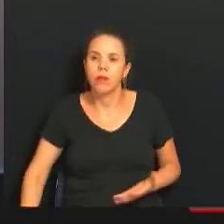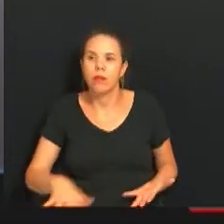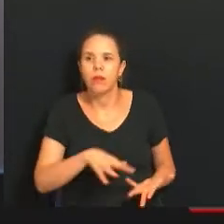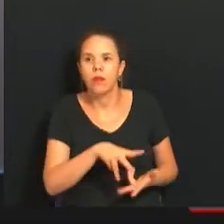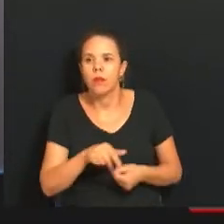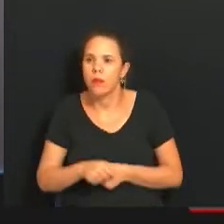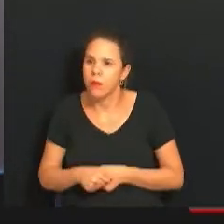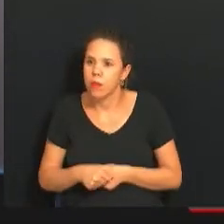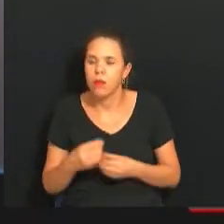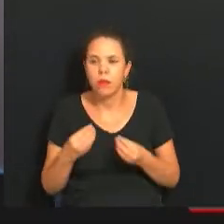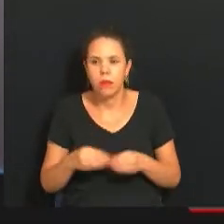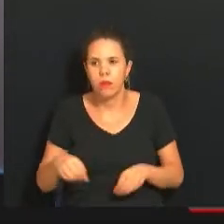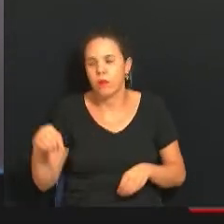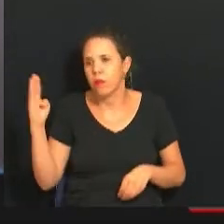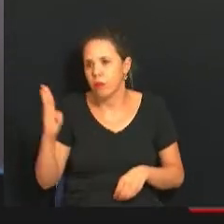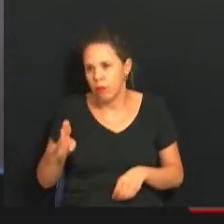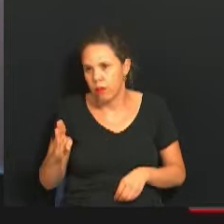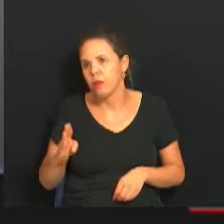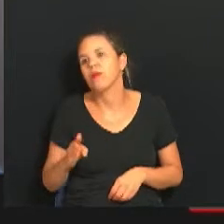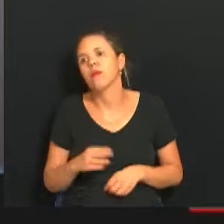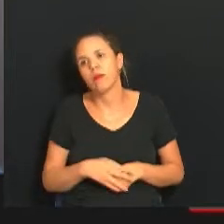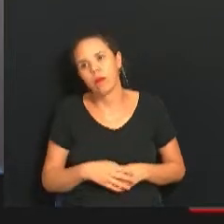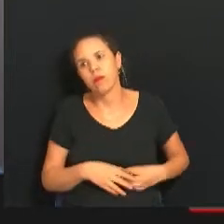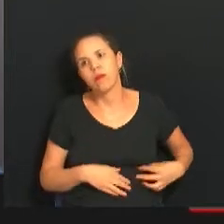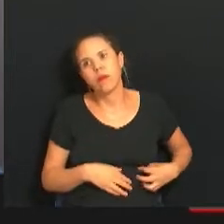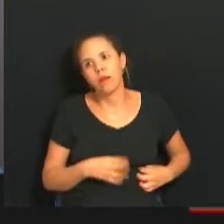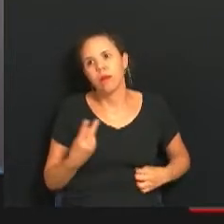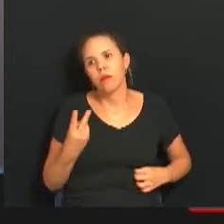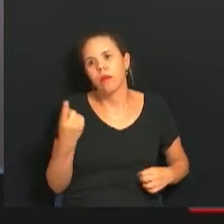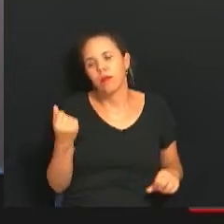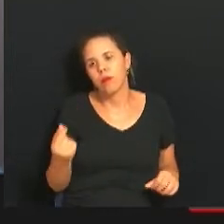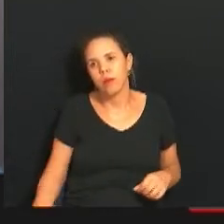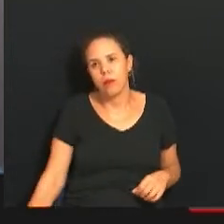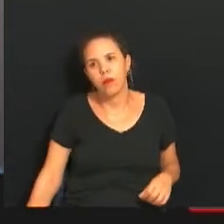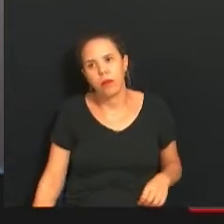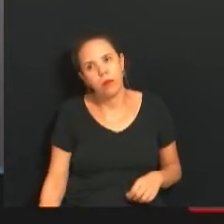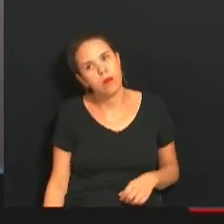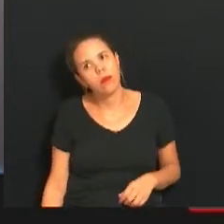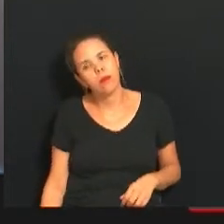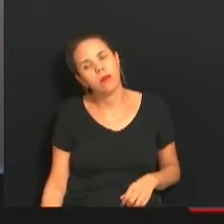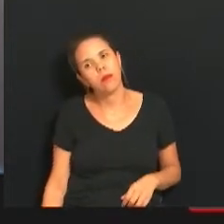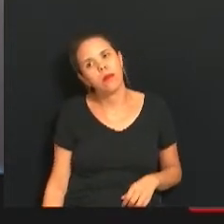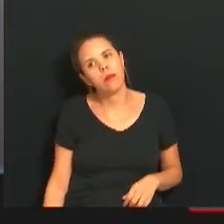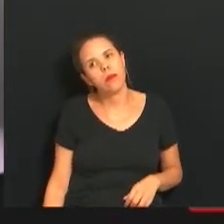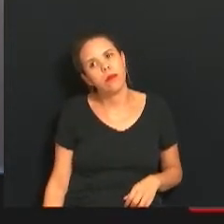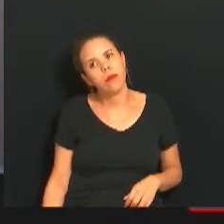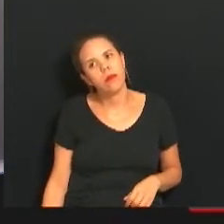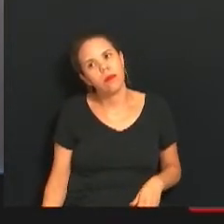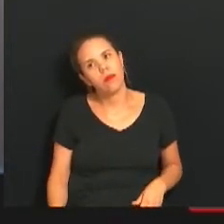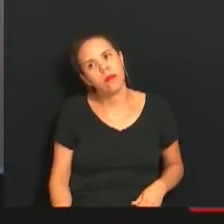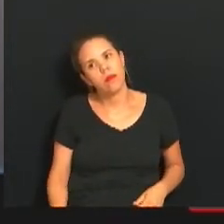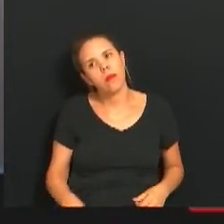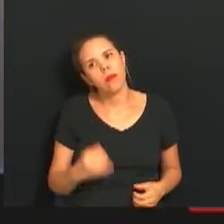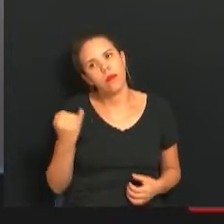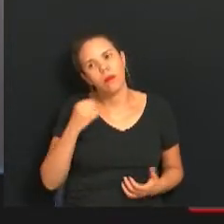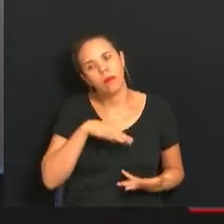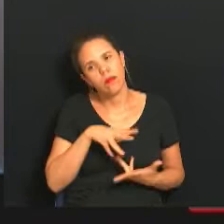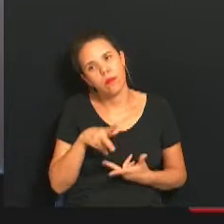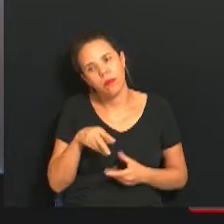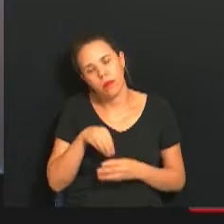nos afetar aqui no Brasil, não só com relação ao preço dessas commodities no mercado global e, portanto, no mercado